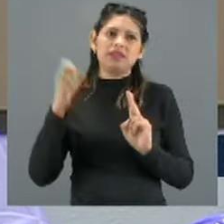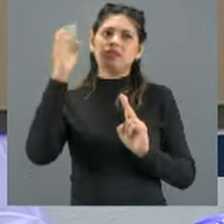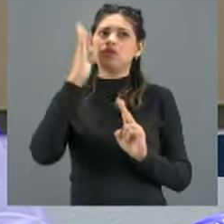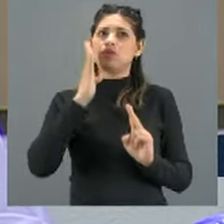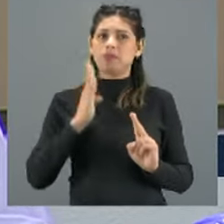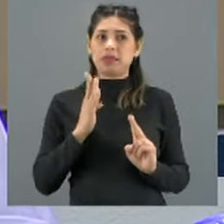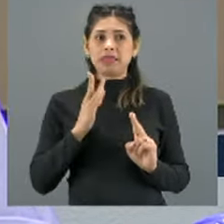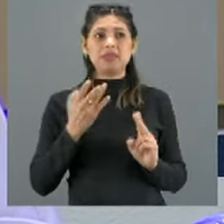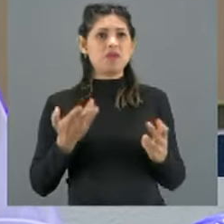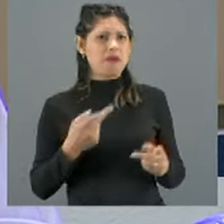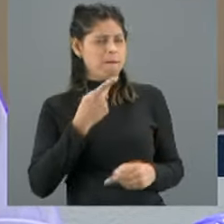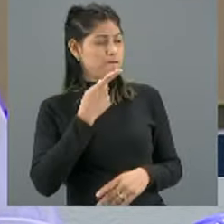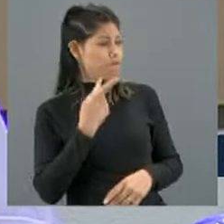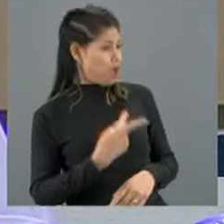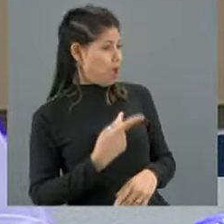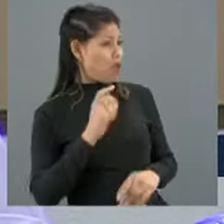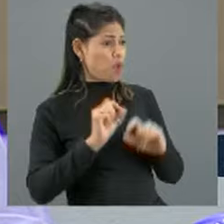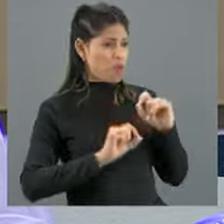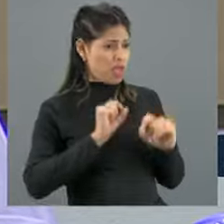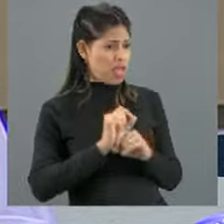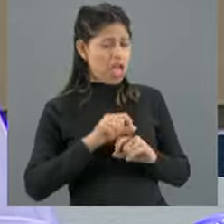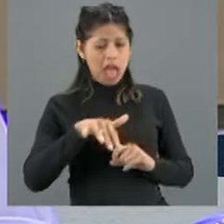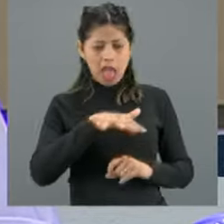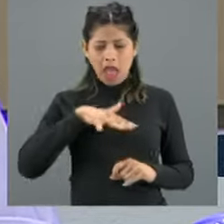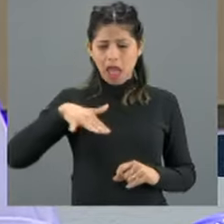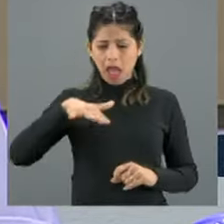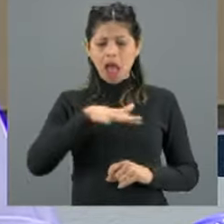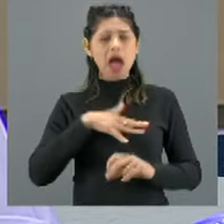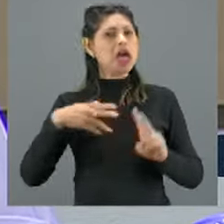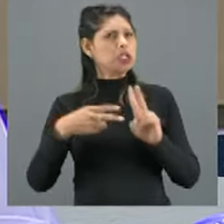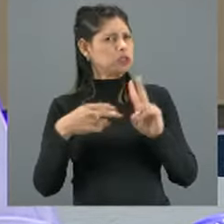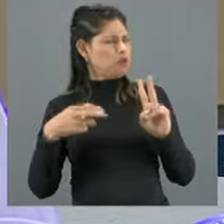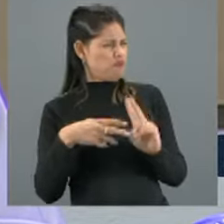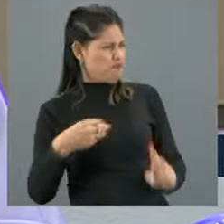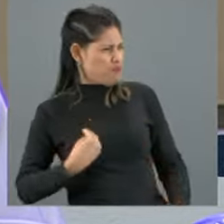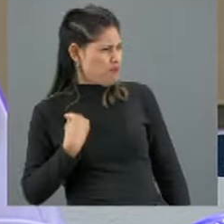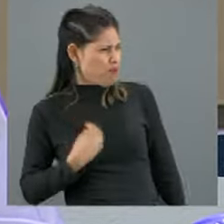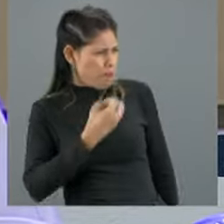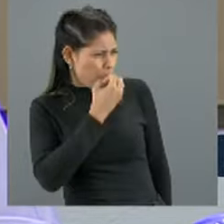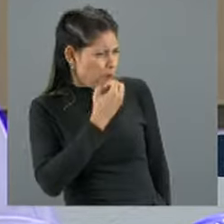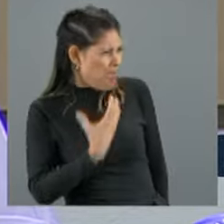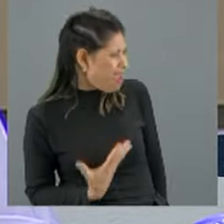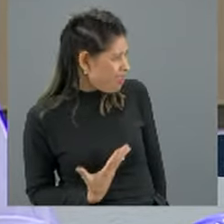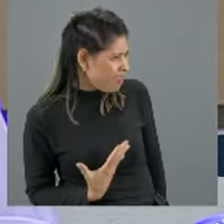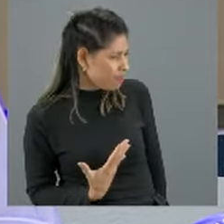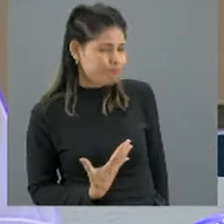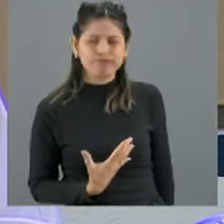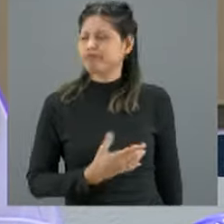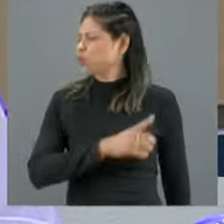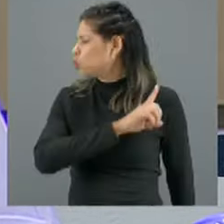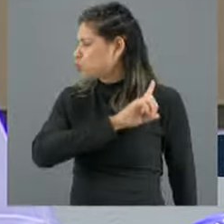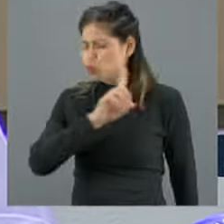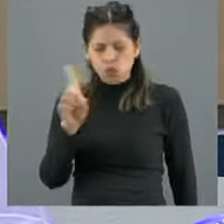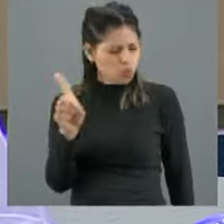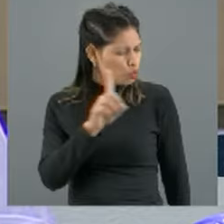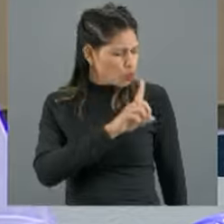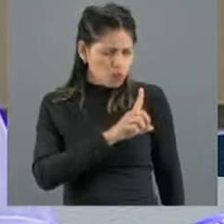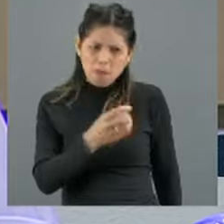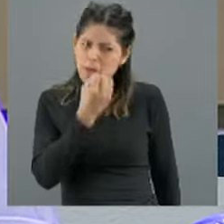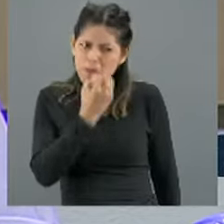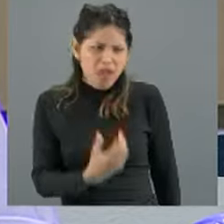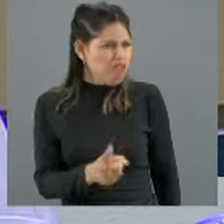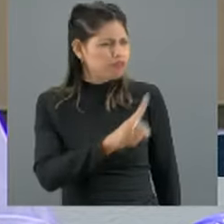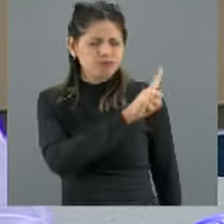Só fala, as indígenas estão vivendo bem. Não vivendo bem, não. E também o